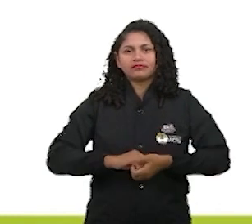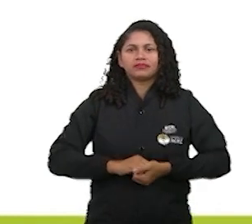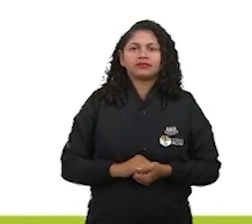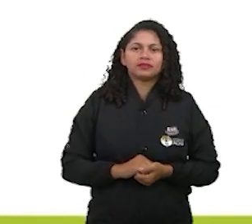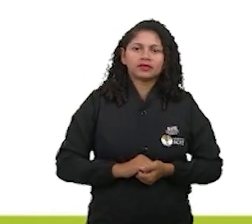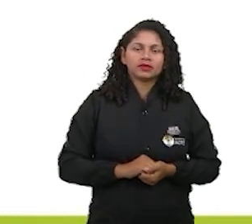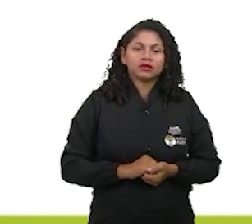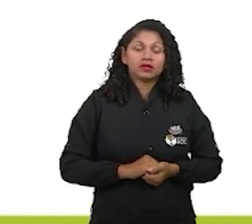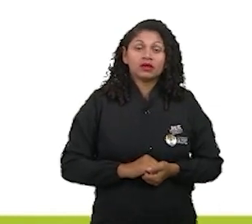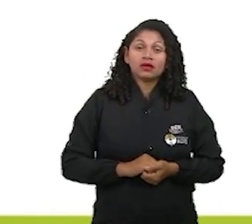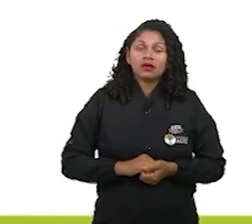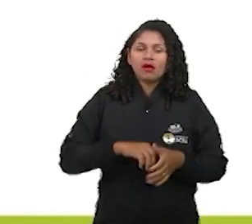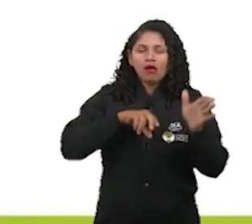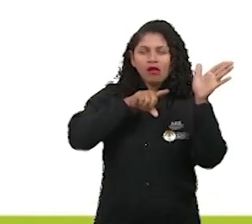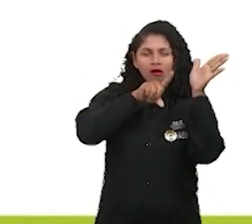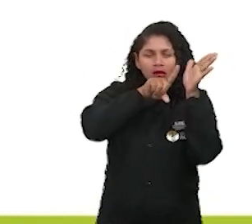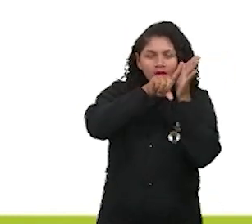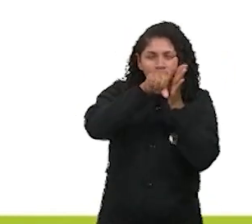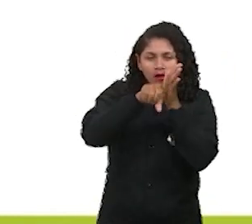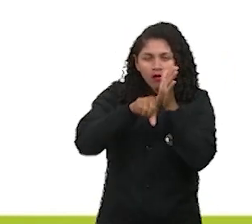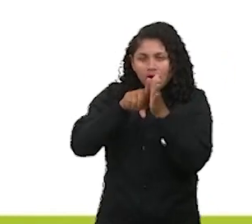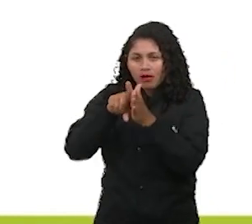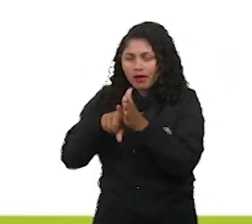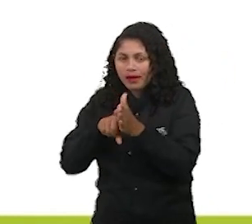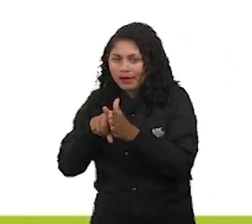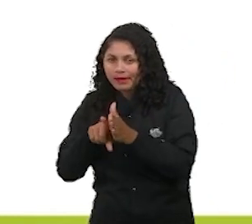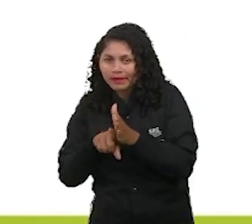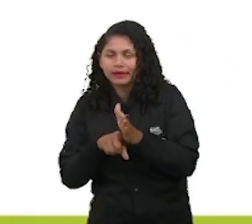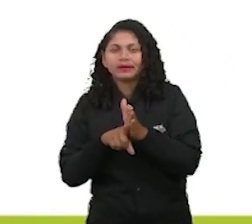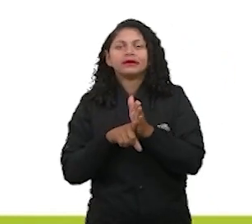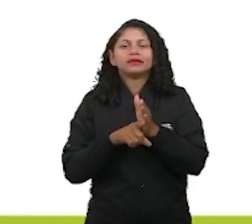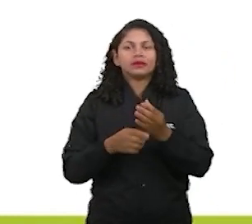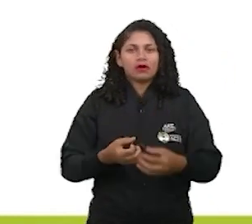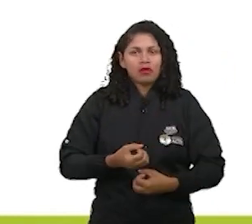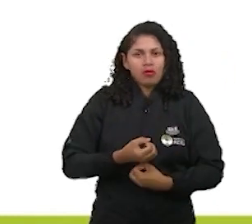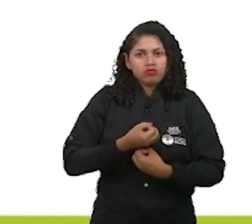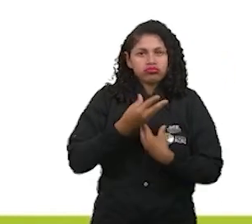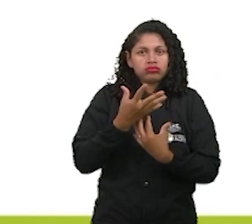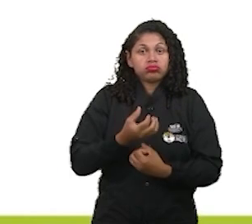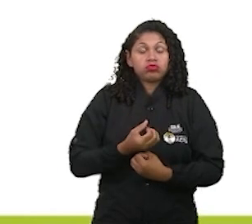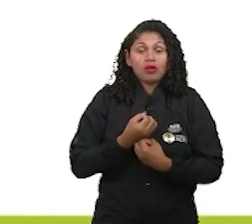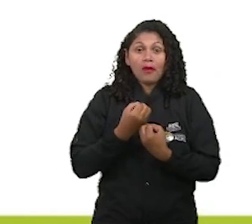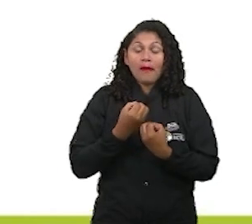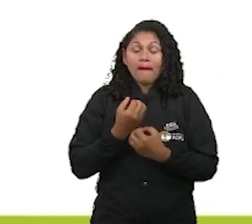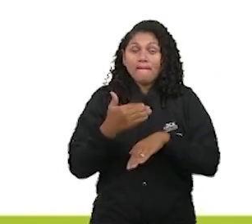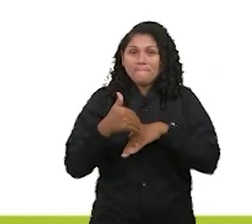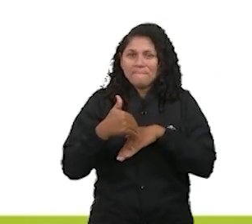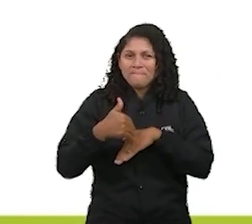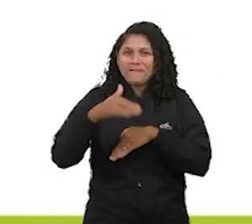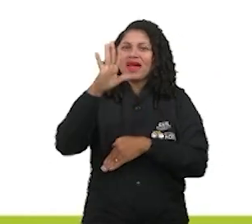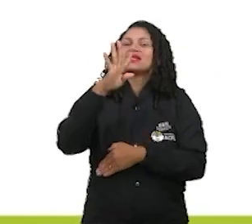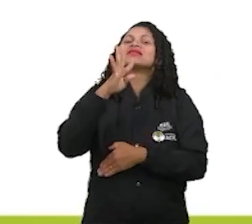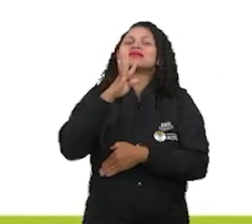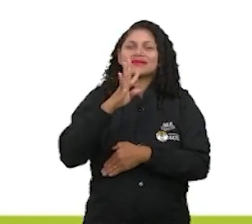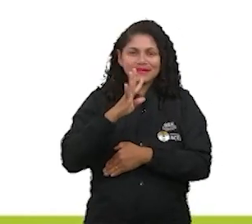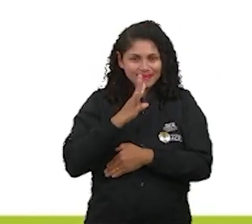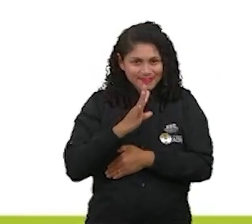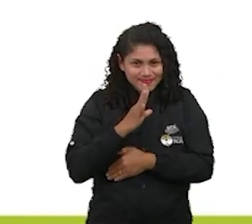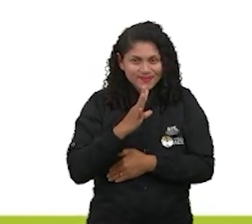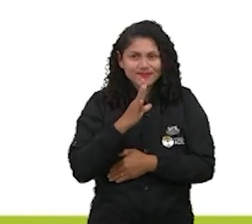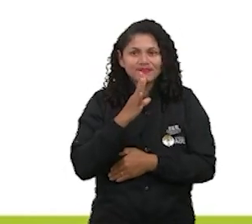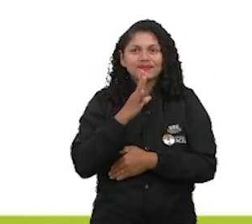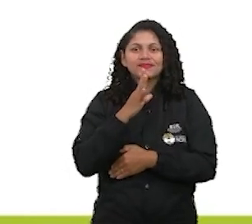Vamos analisar aqui. Essa daqui, gente, é o poema dele mais conhecido, né? No meio